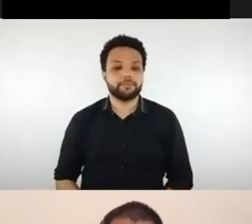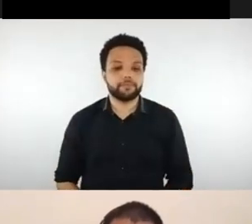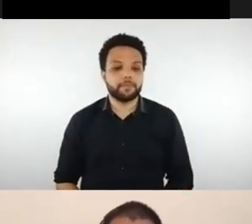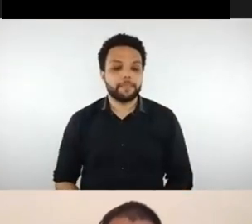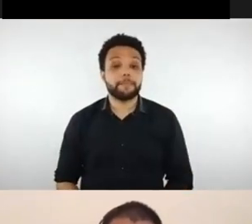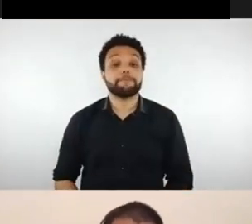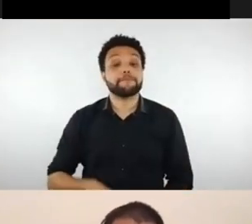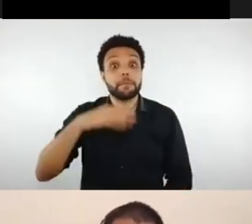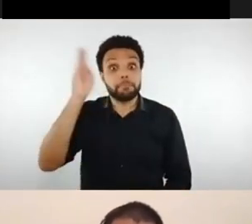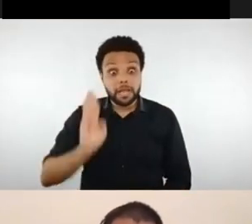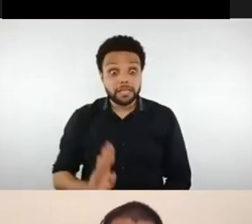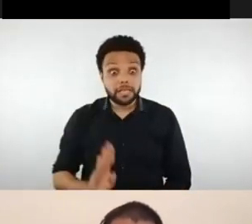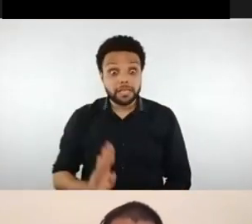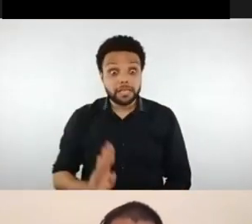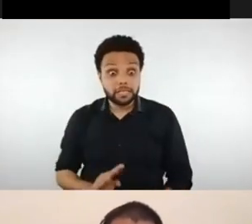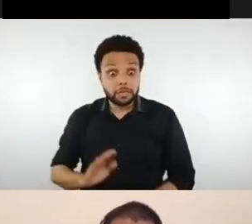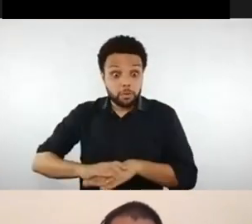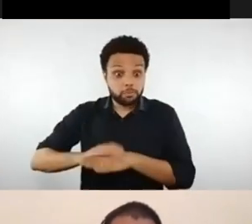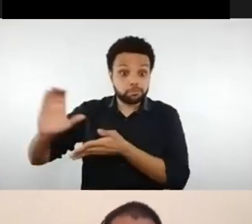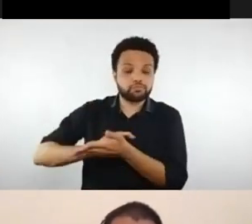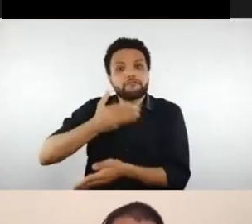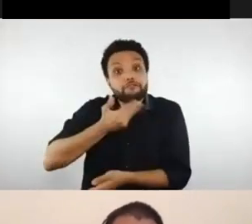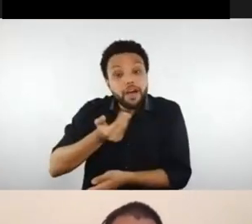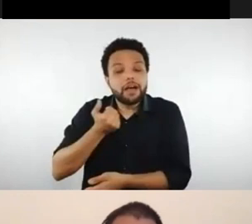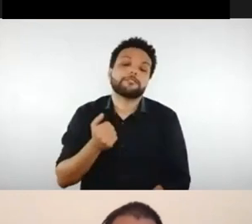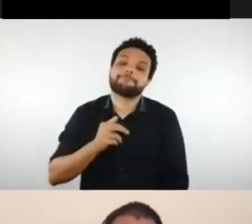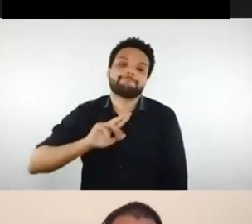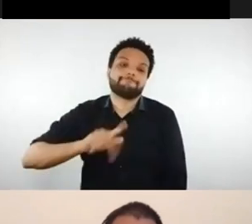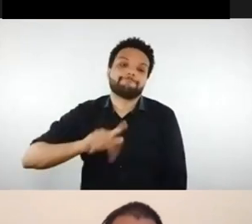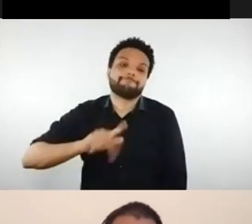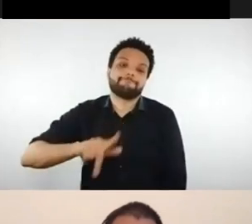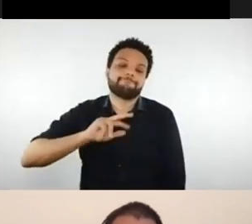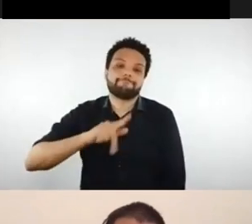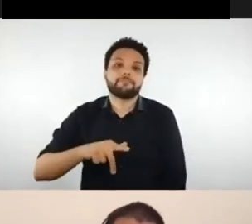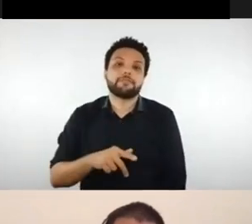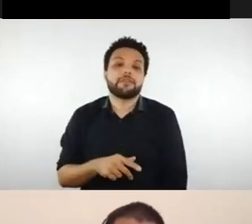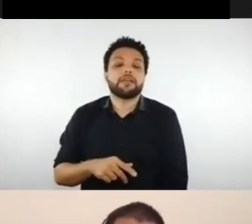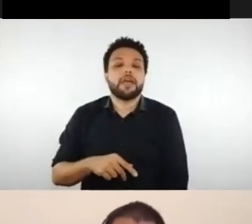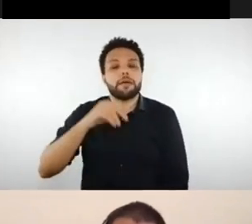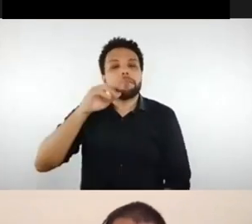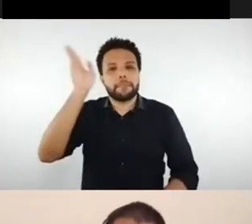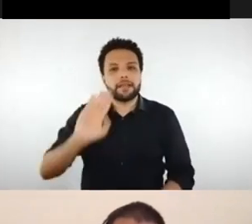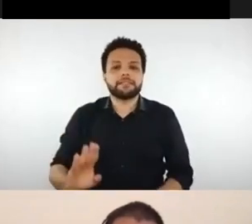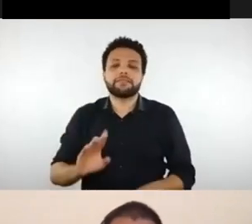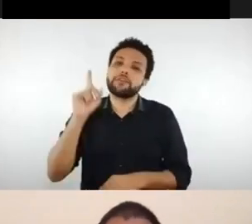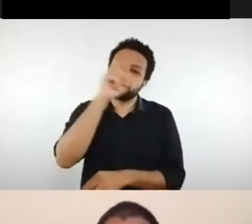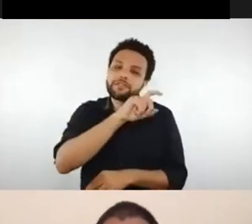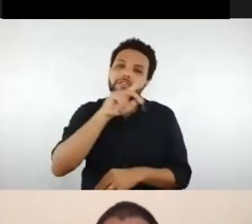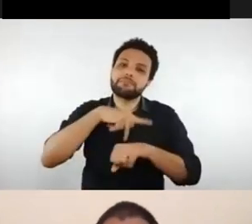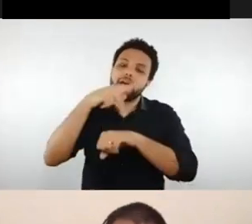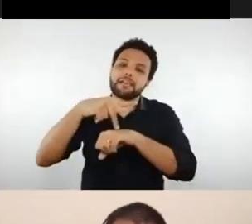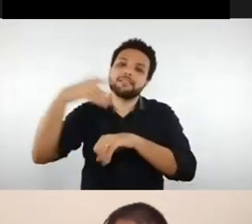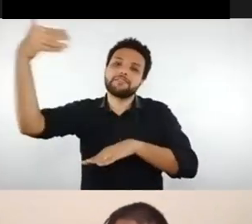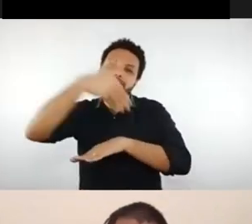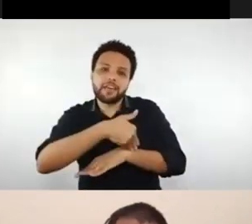no Brasil não é fácil. O Brasil é um país difícil para o gringo vir para o Brasil. A língua é difícil, né? Não é todo